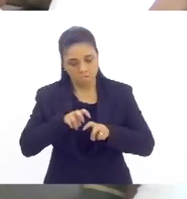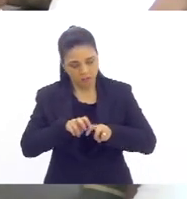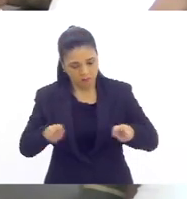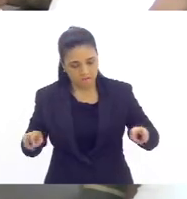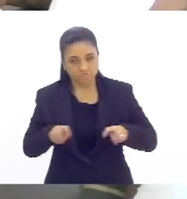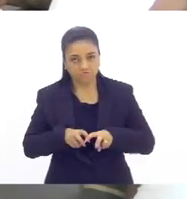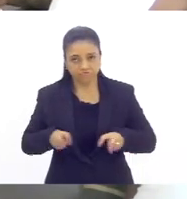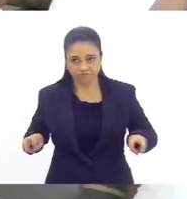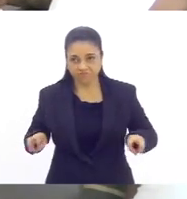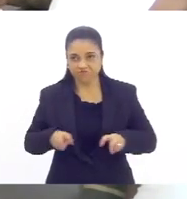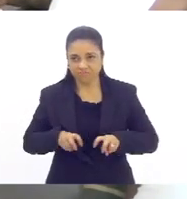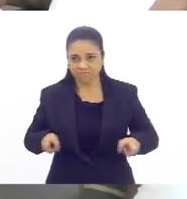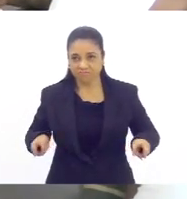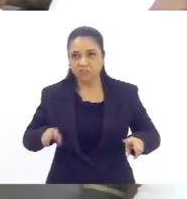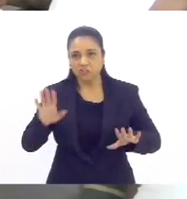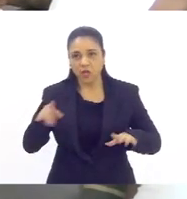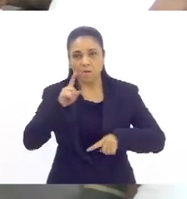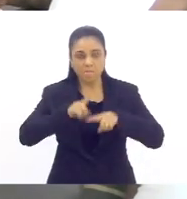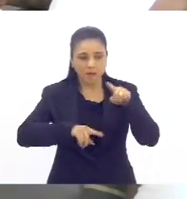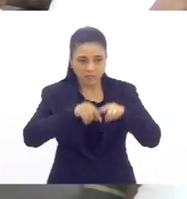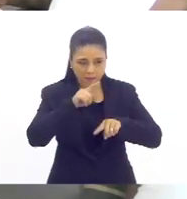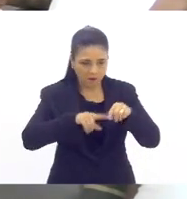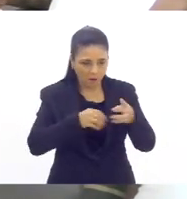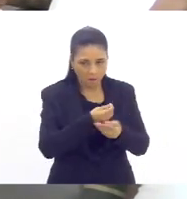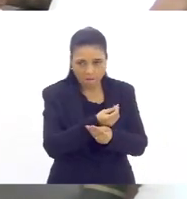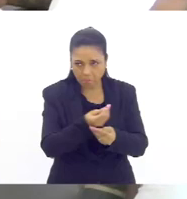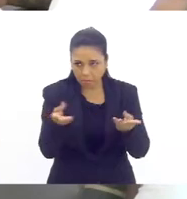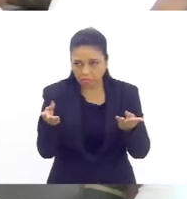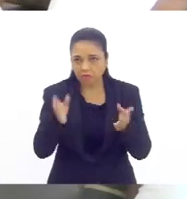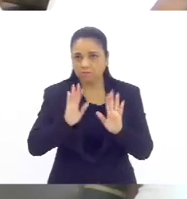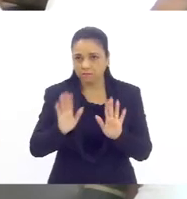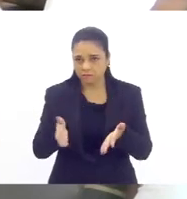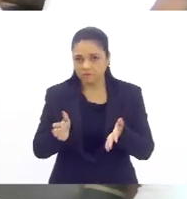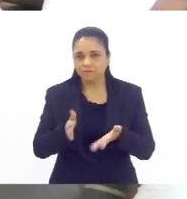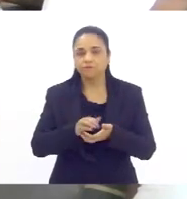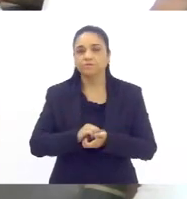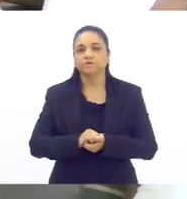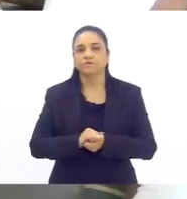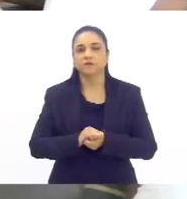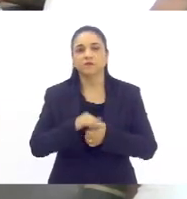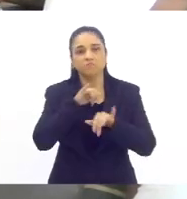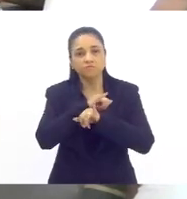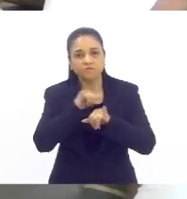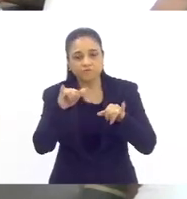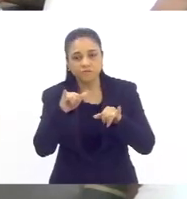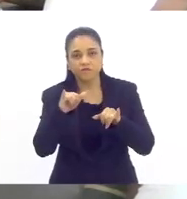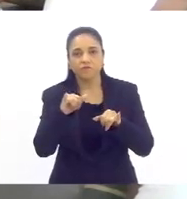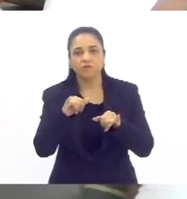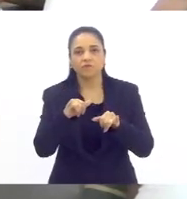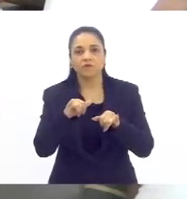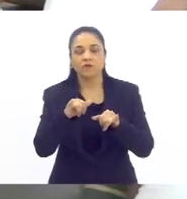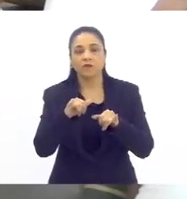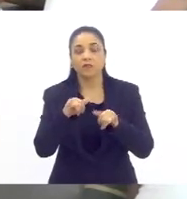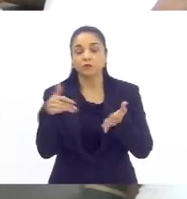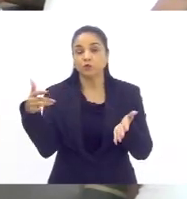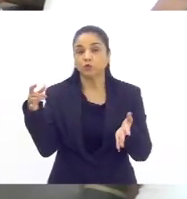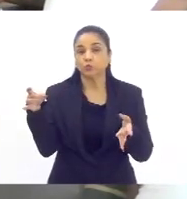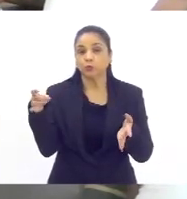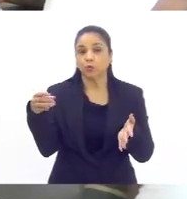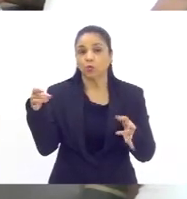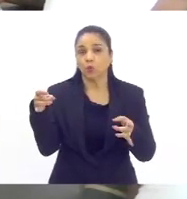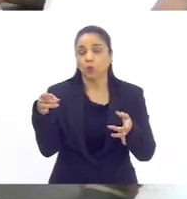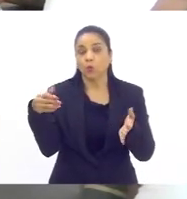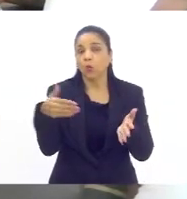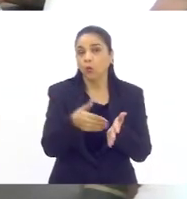Esse eu já falei do material que vocês receberam e falei um pouco a última coisa que eu esqueci de falar